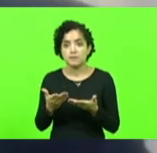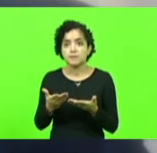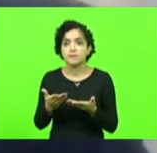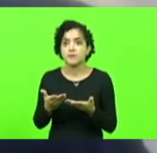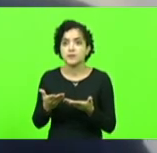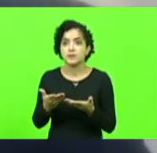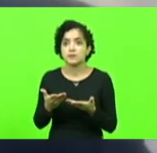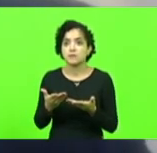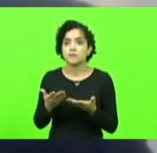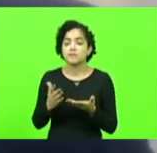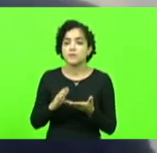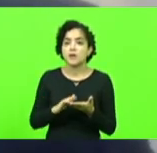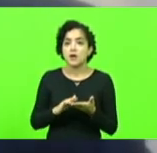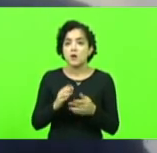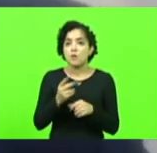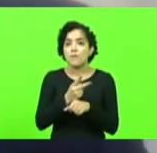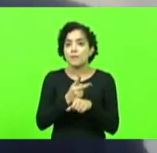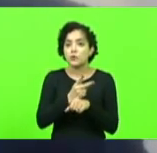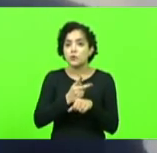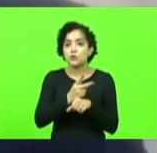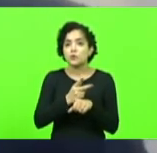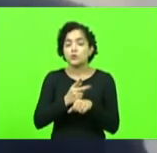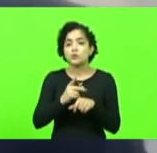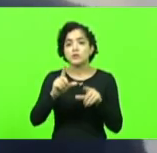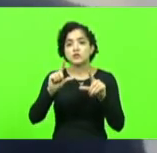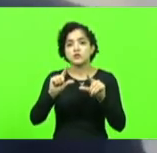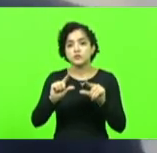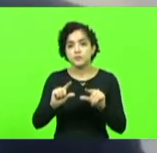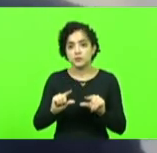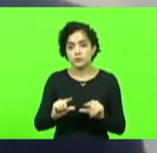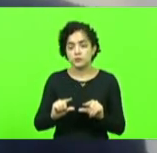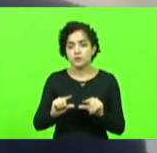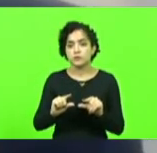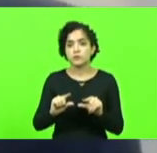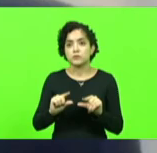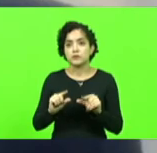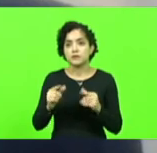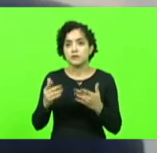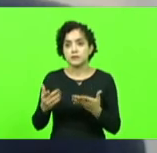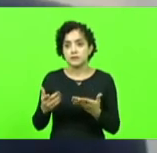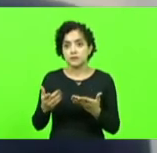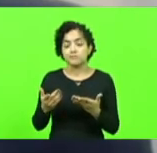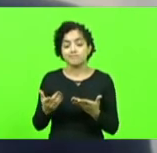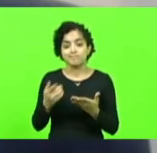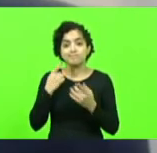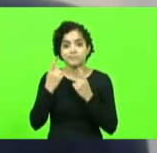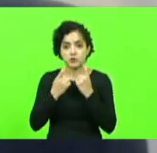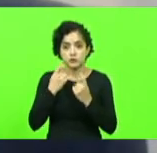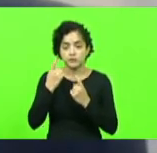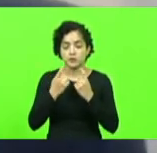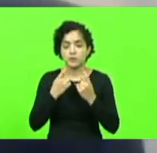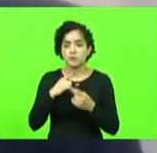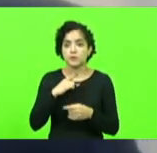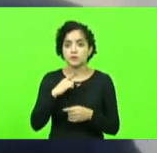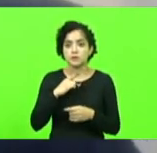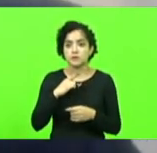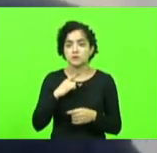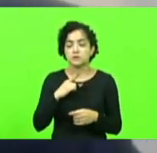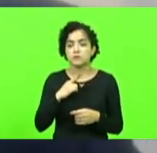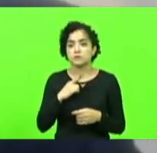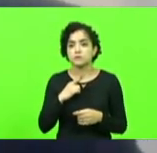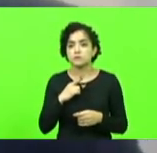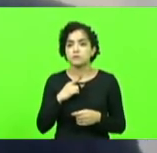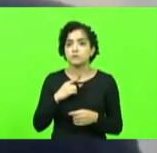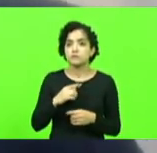uma menor procura pela profissão, algo que nos deixa bastante preocupados. E aí, claro, que